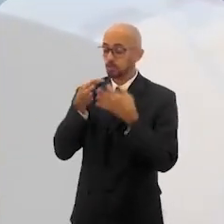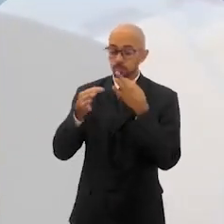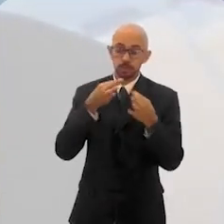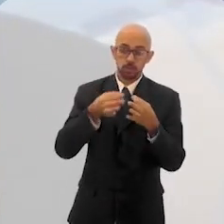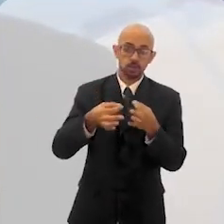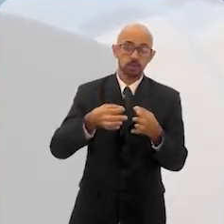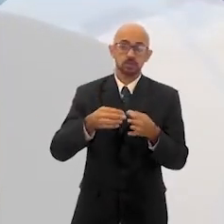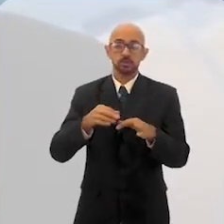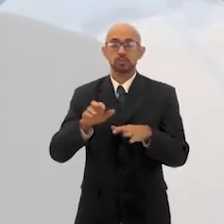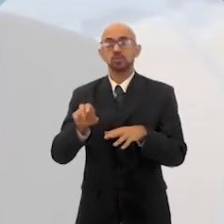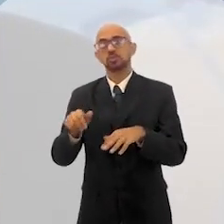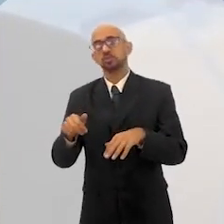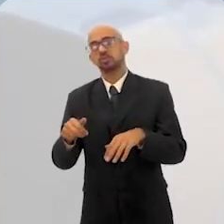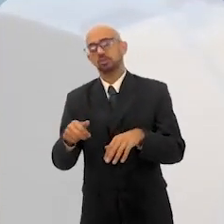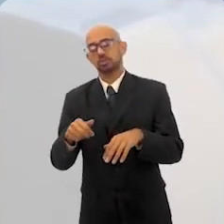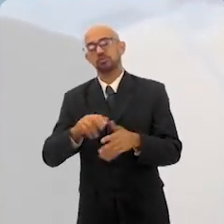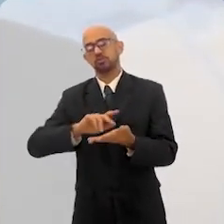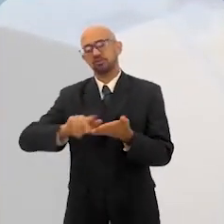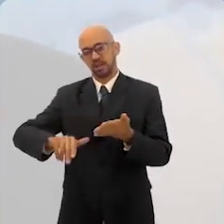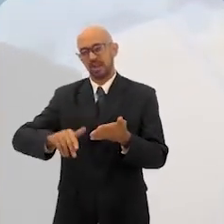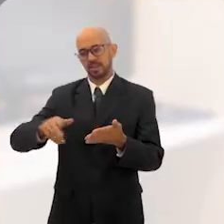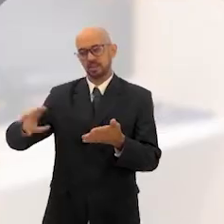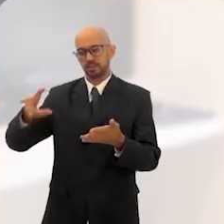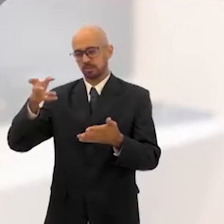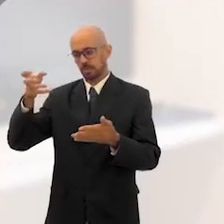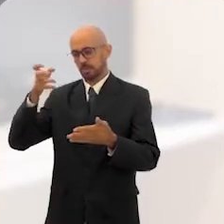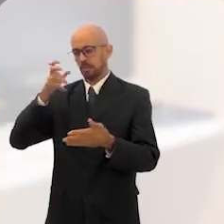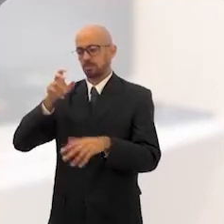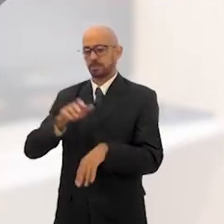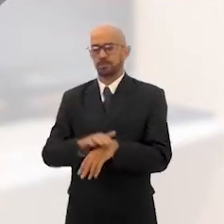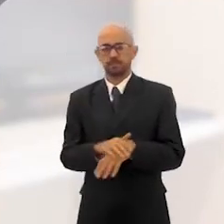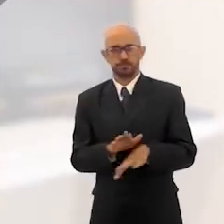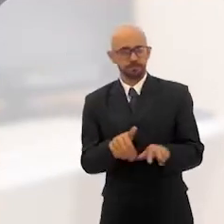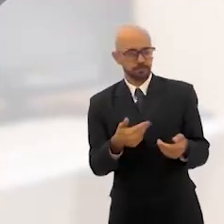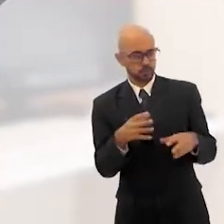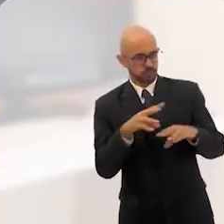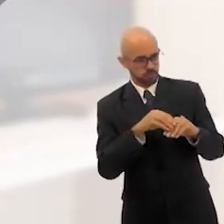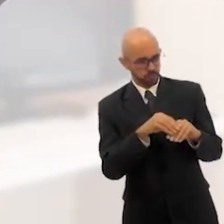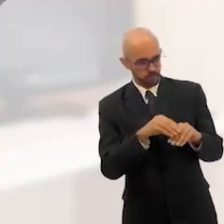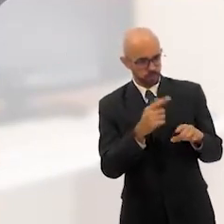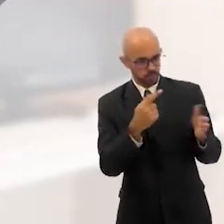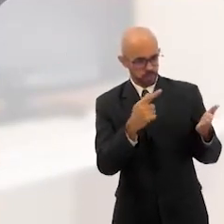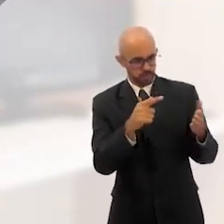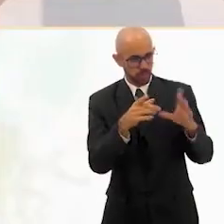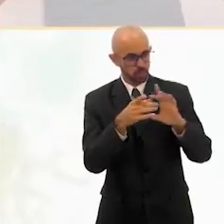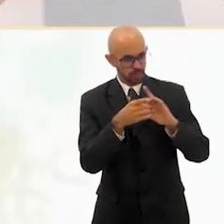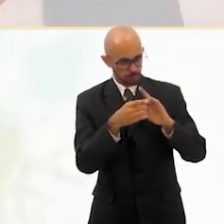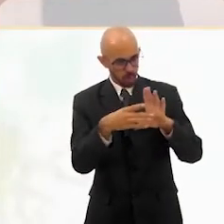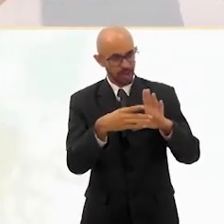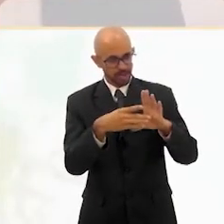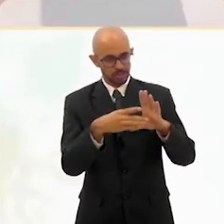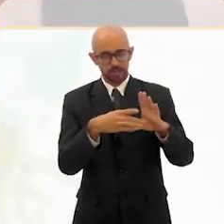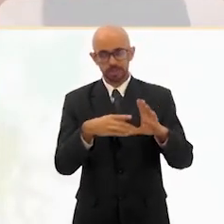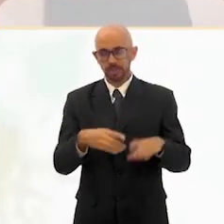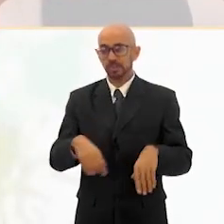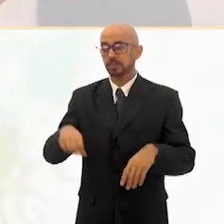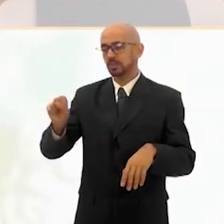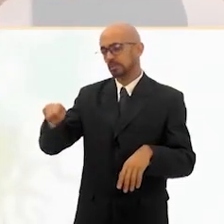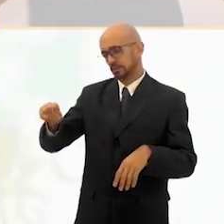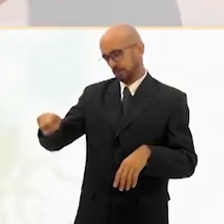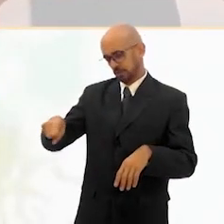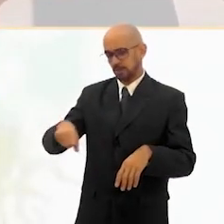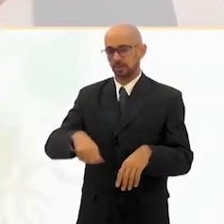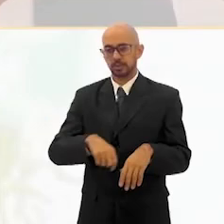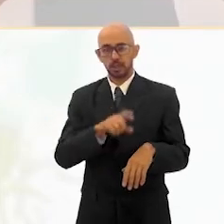nessas diversas opiniões que você escuta. Resumindo, gestão democrática. É isso Gestão que você está